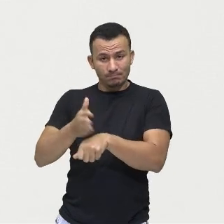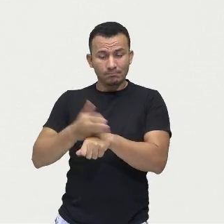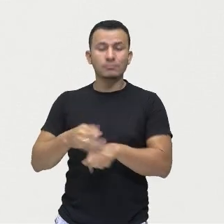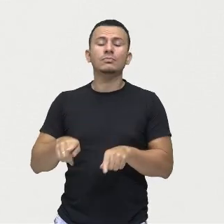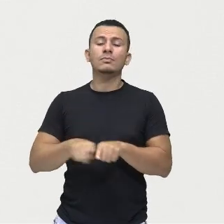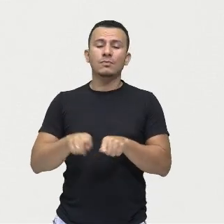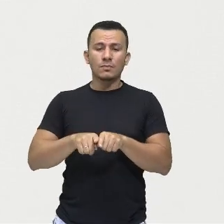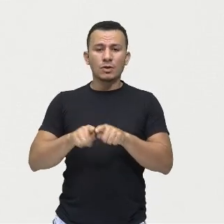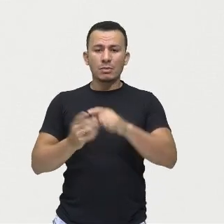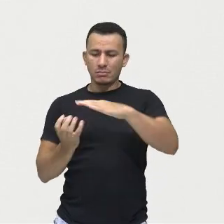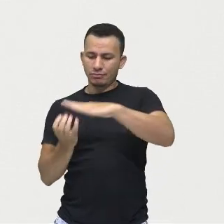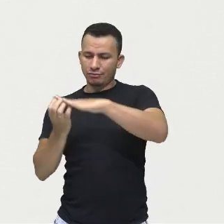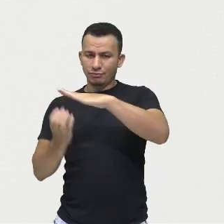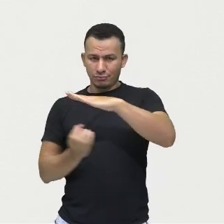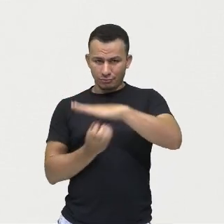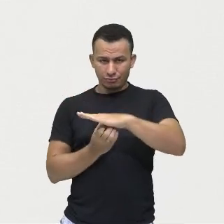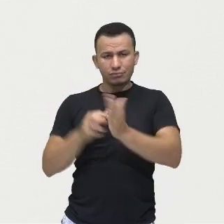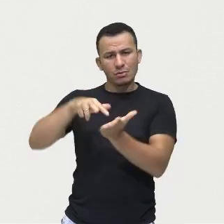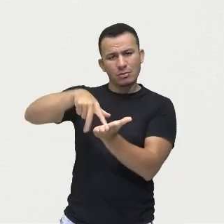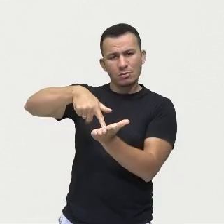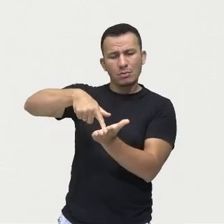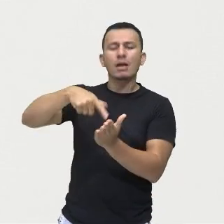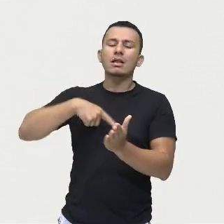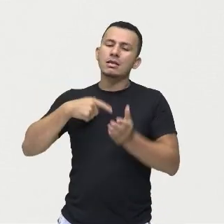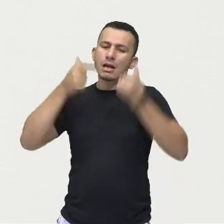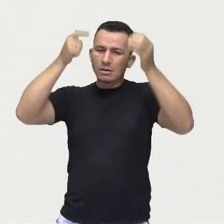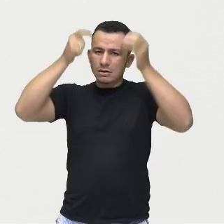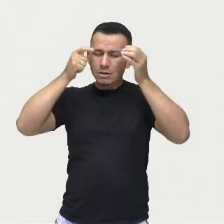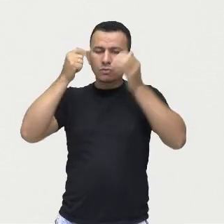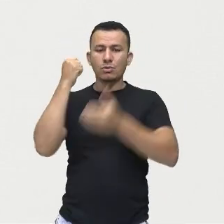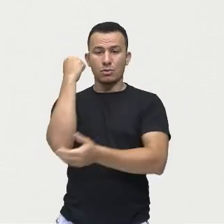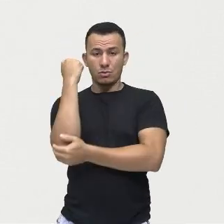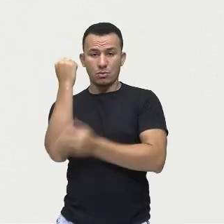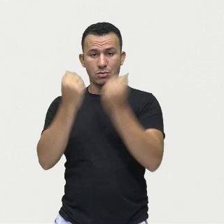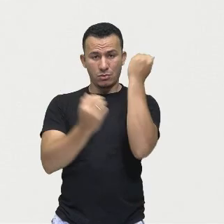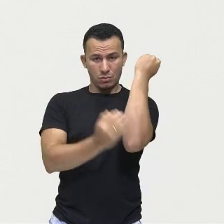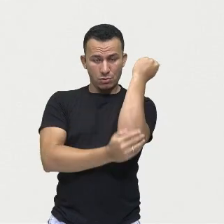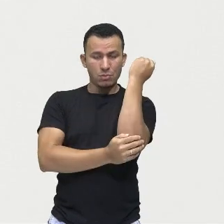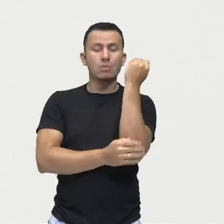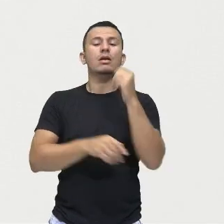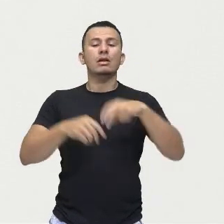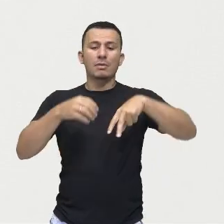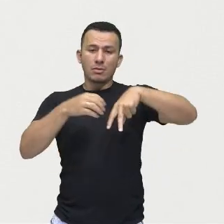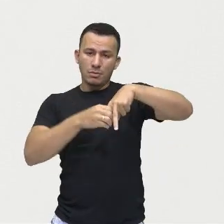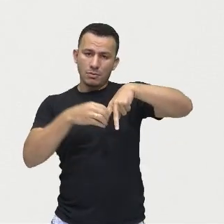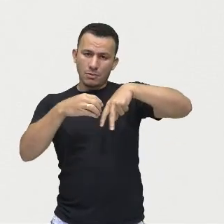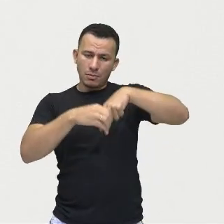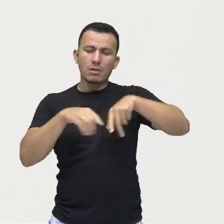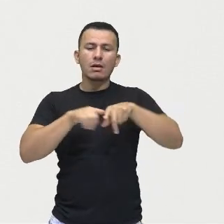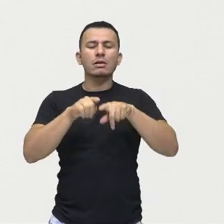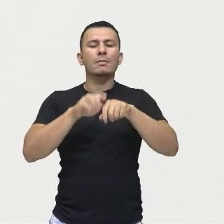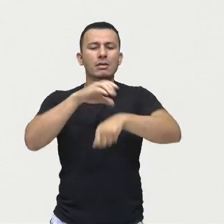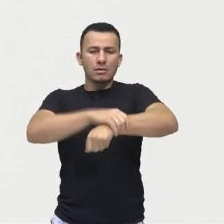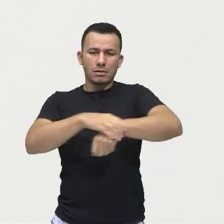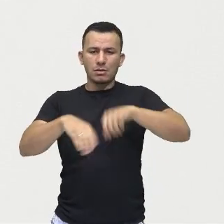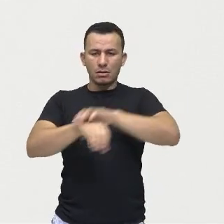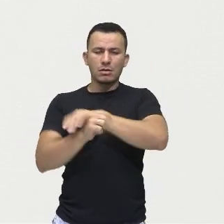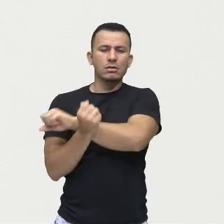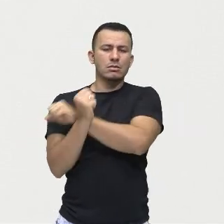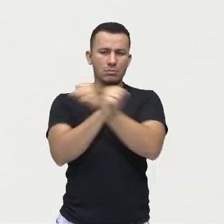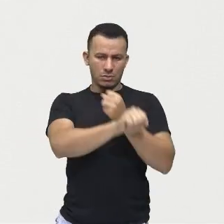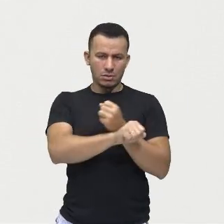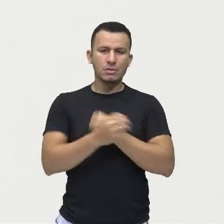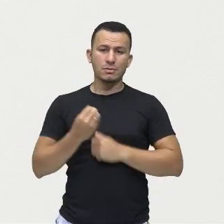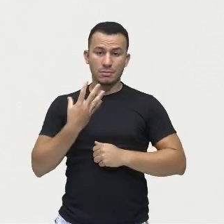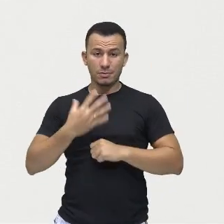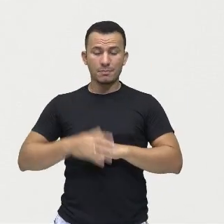prancha com rodinhas, uma prática segura envolve capacete, cotoveleiras, joelheiras e protetores de pulso. E agora vamos